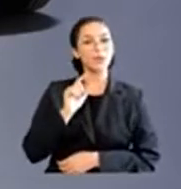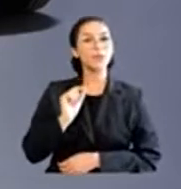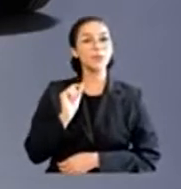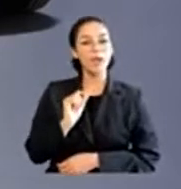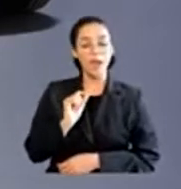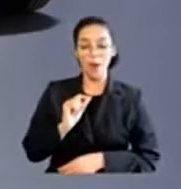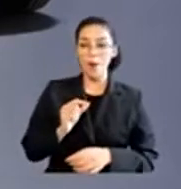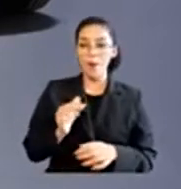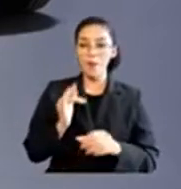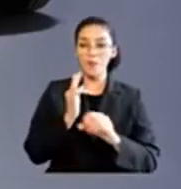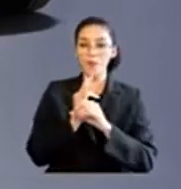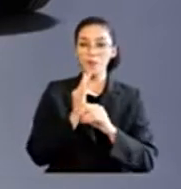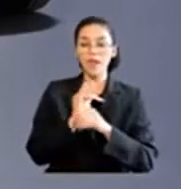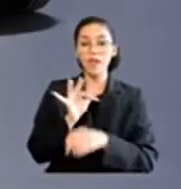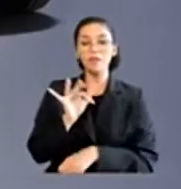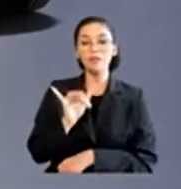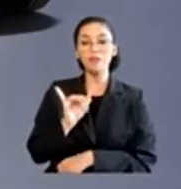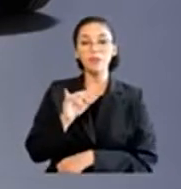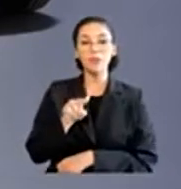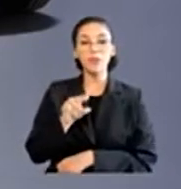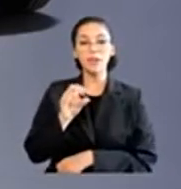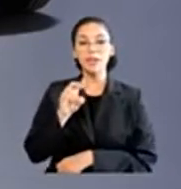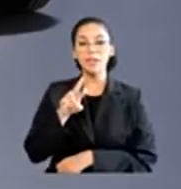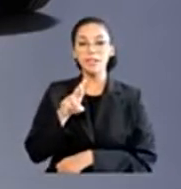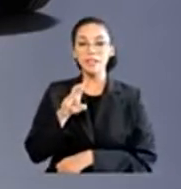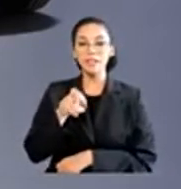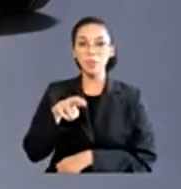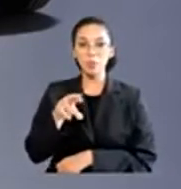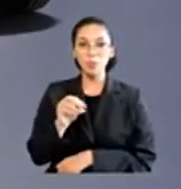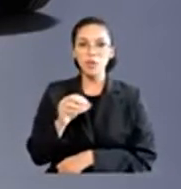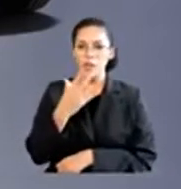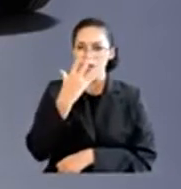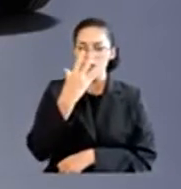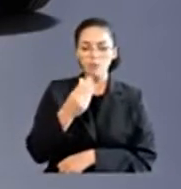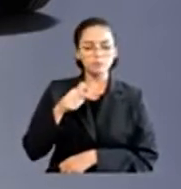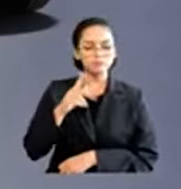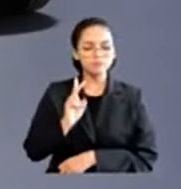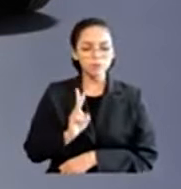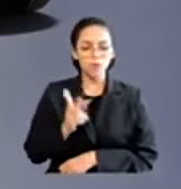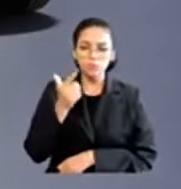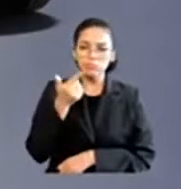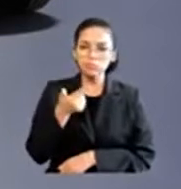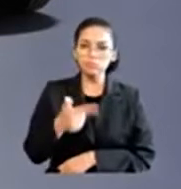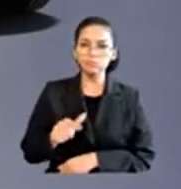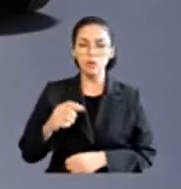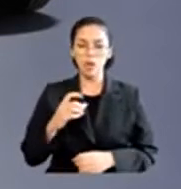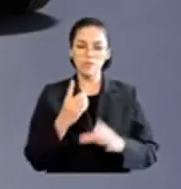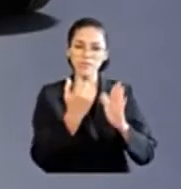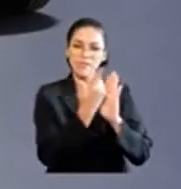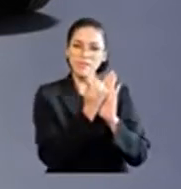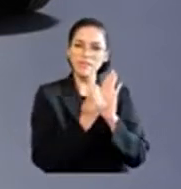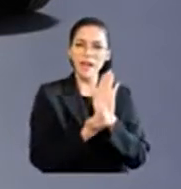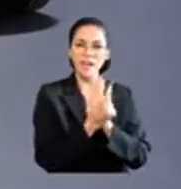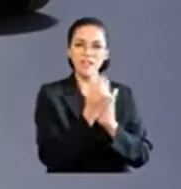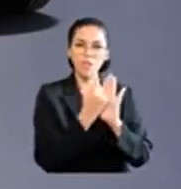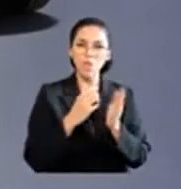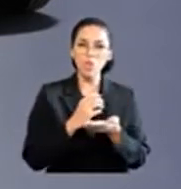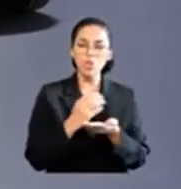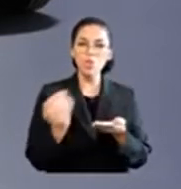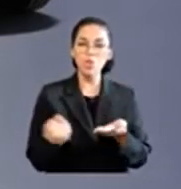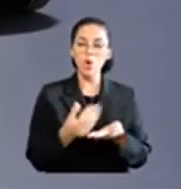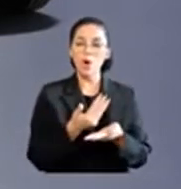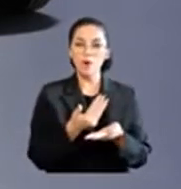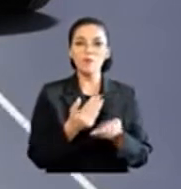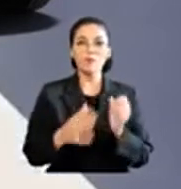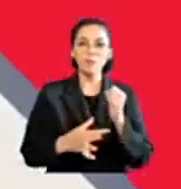Ele foi totalmente renovado, com um novo design, com mais segurança, com mais funcionalidade e entregando